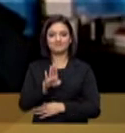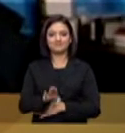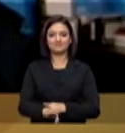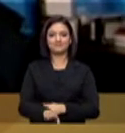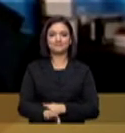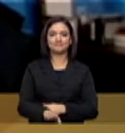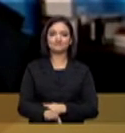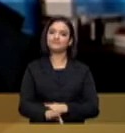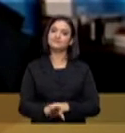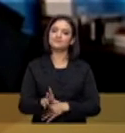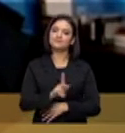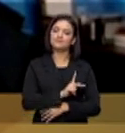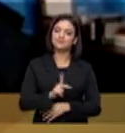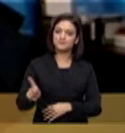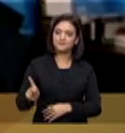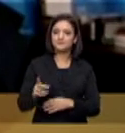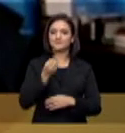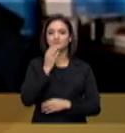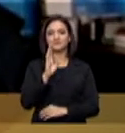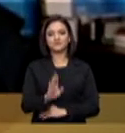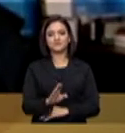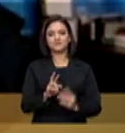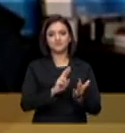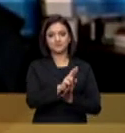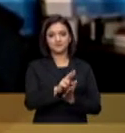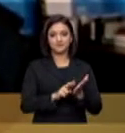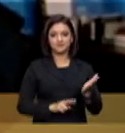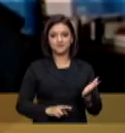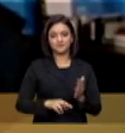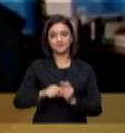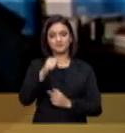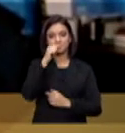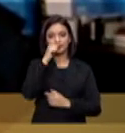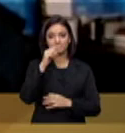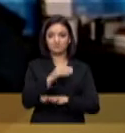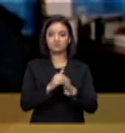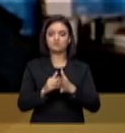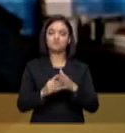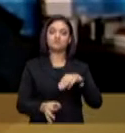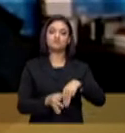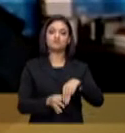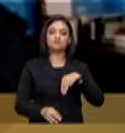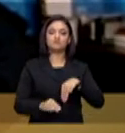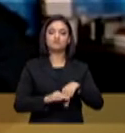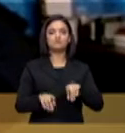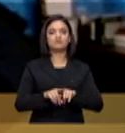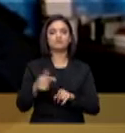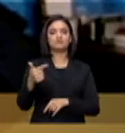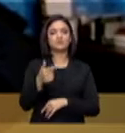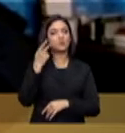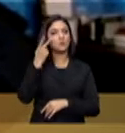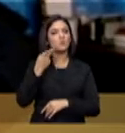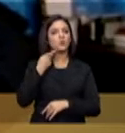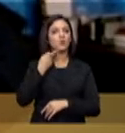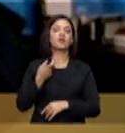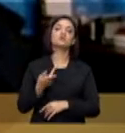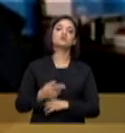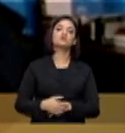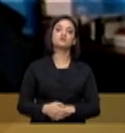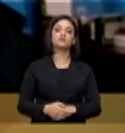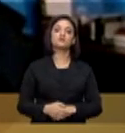relator, senhoras ministras, senhores ministros, doutor procurador, vice-procurador-geral da